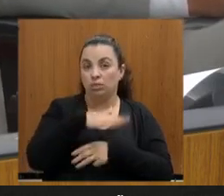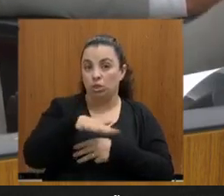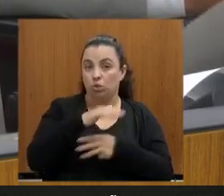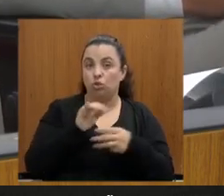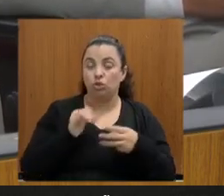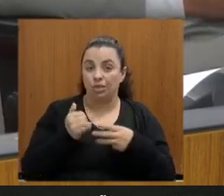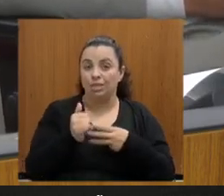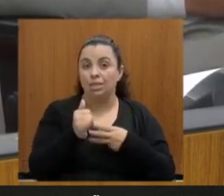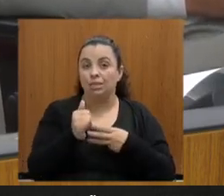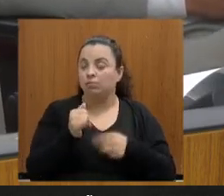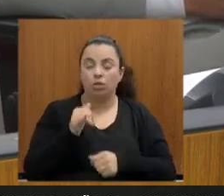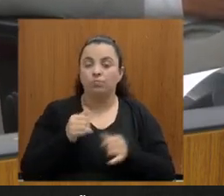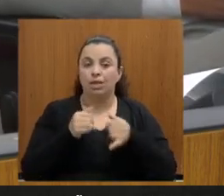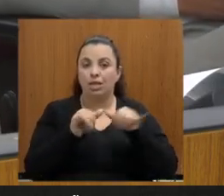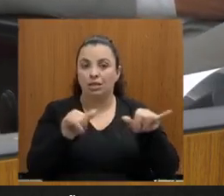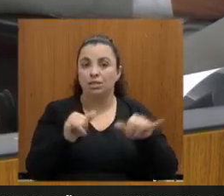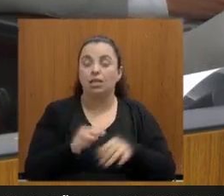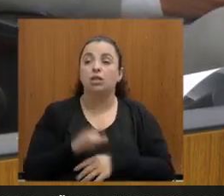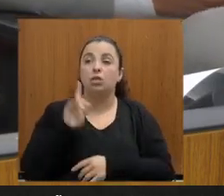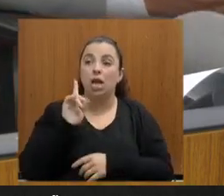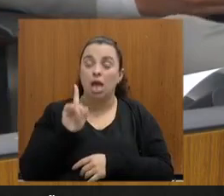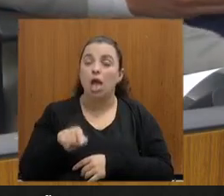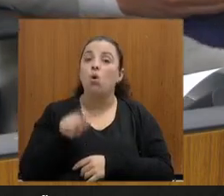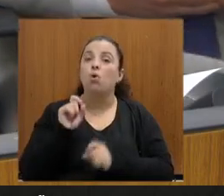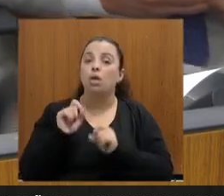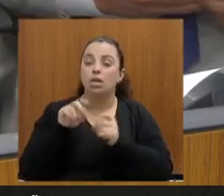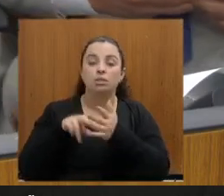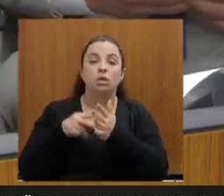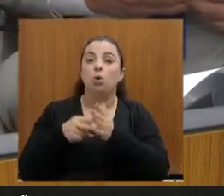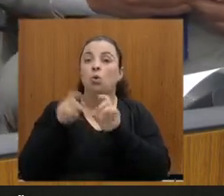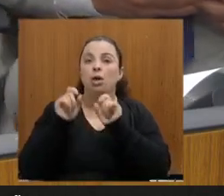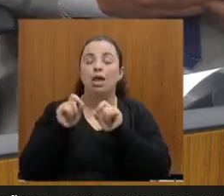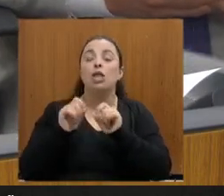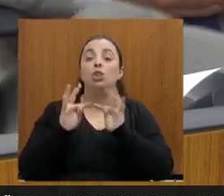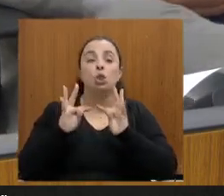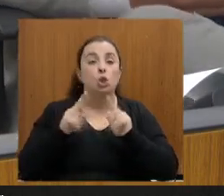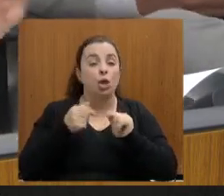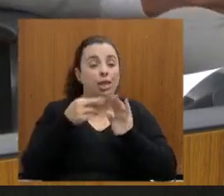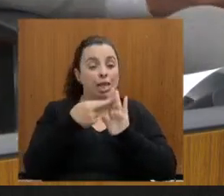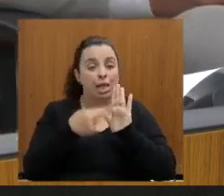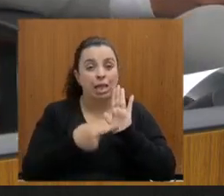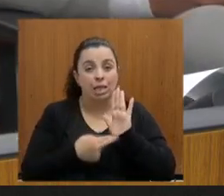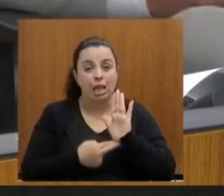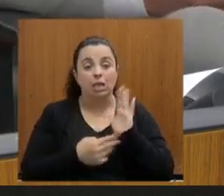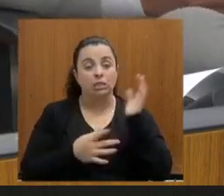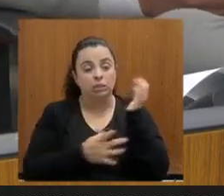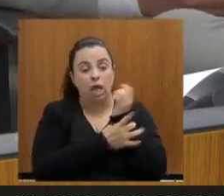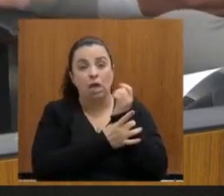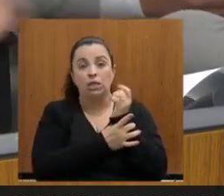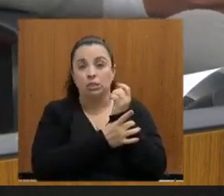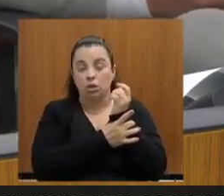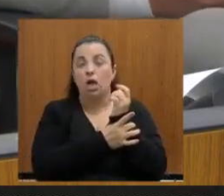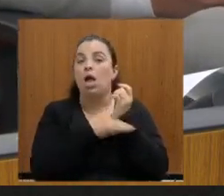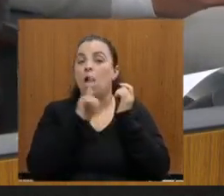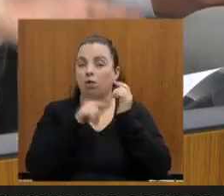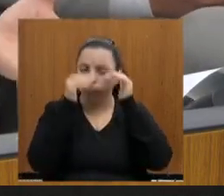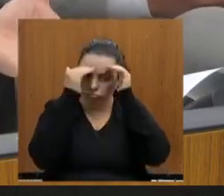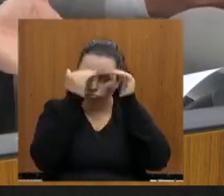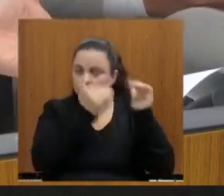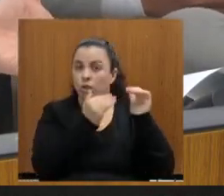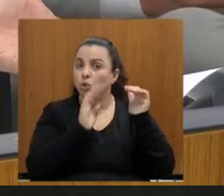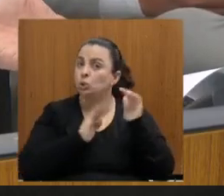obedecer de forma absolutamente estrita todas as regras de segurança e isso nós fazemos não só